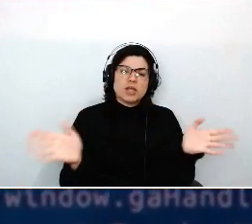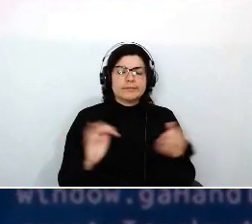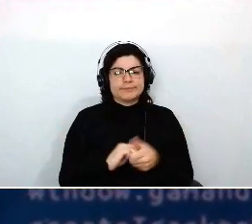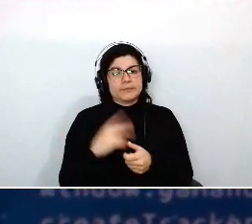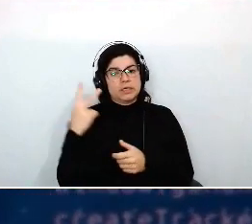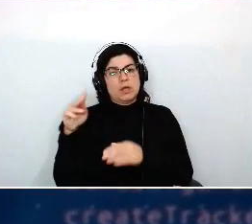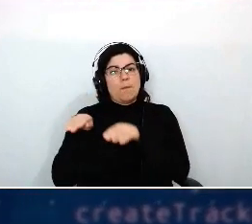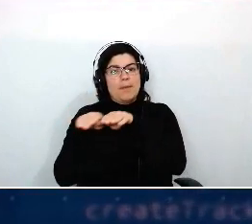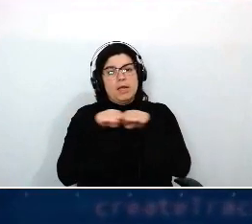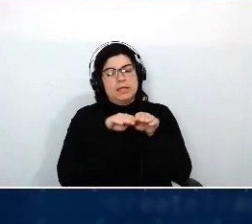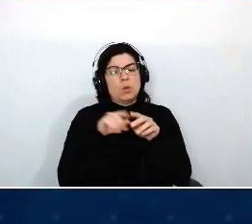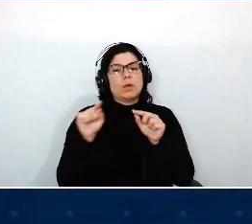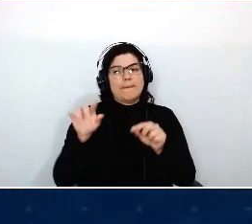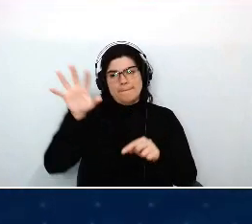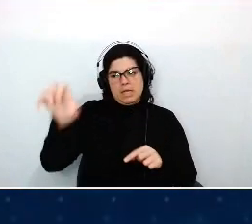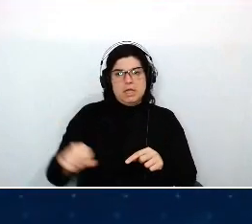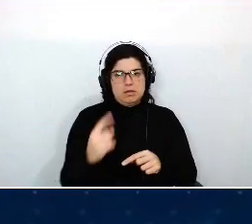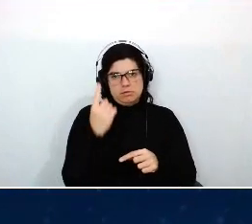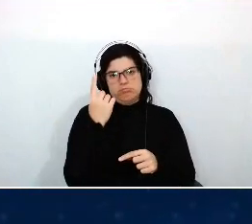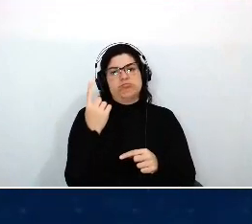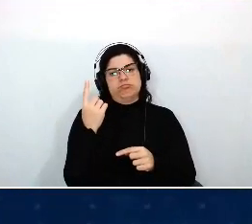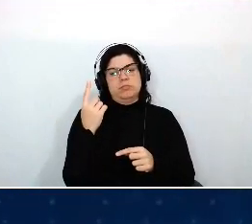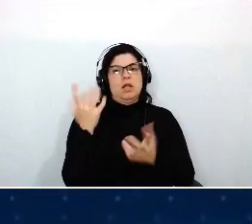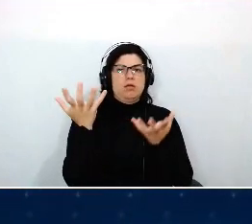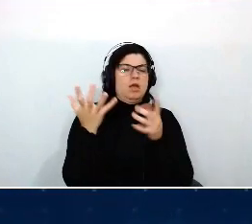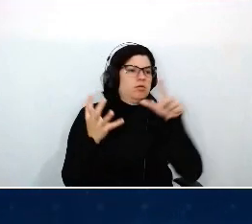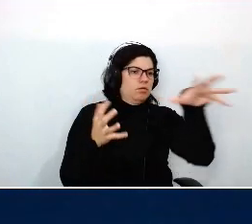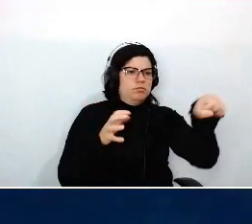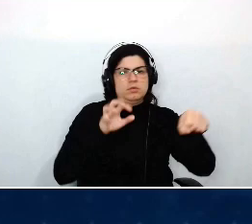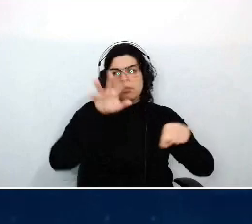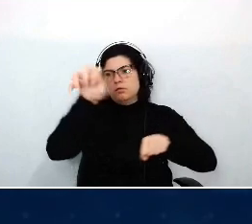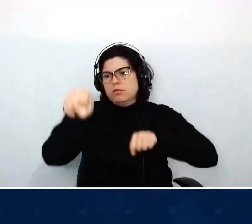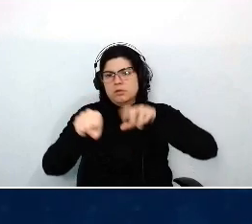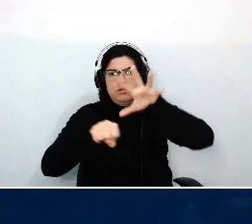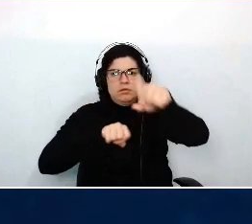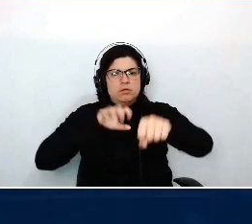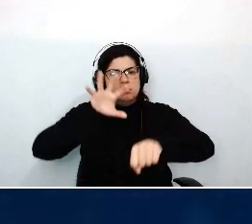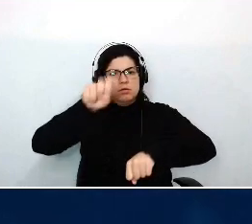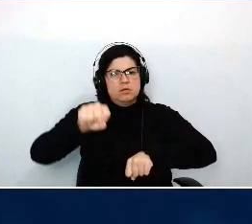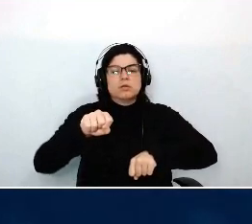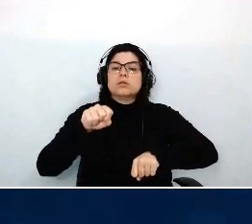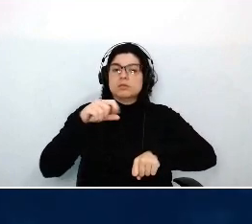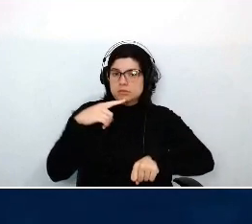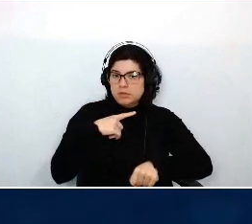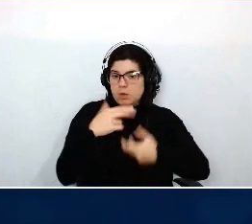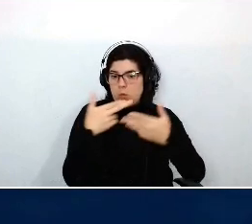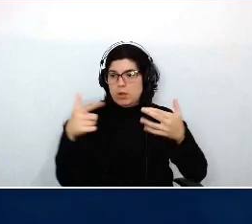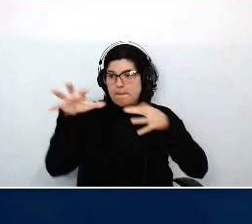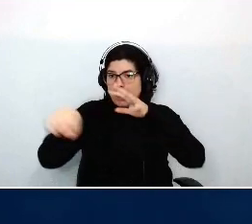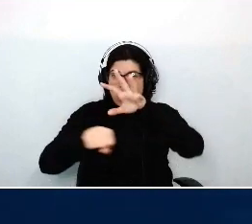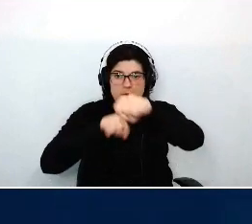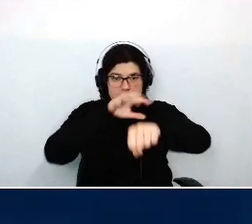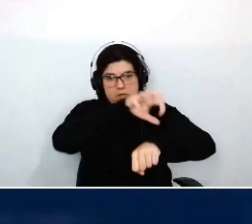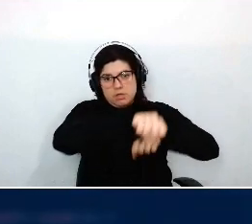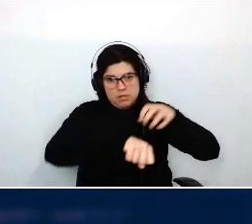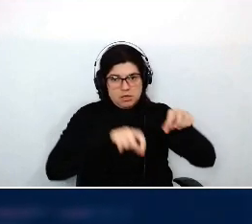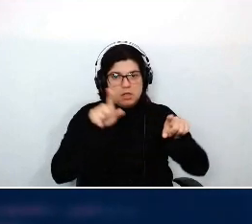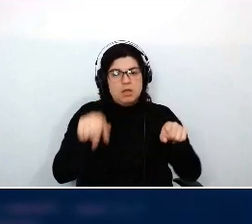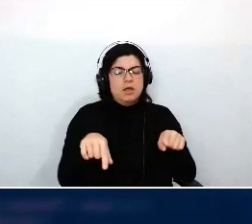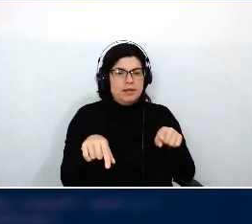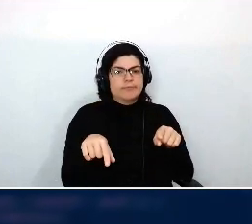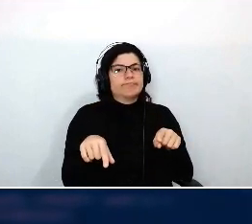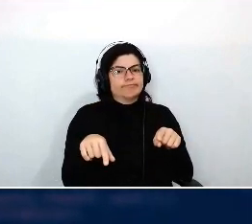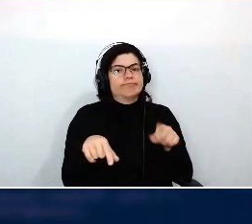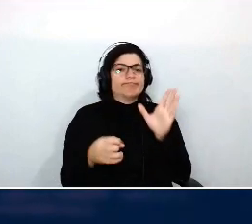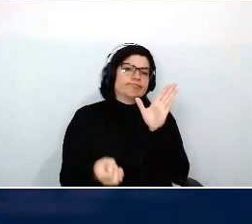é pegar um índice e falar, ah, eu quero esse, agora eu quero esse, agora eu quero esse, você vai pinçando coisas, né, com um índice, você vai querer um